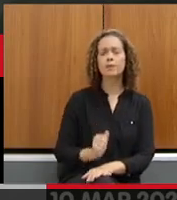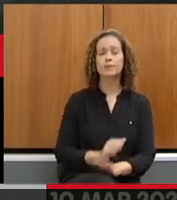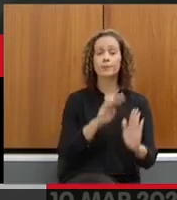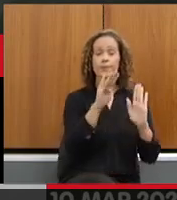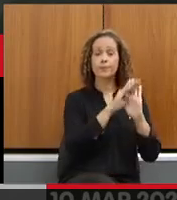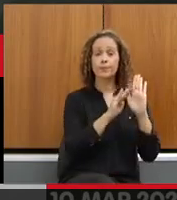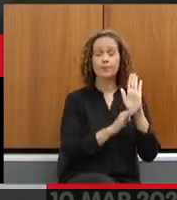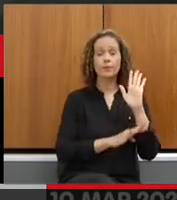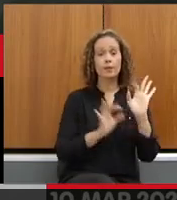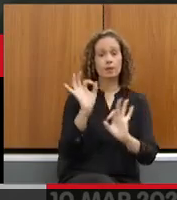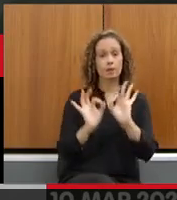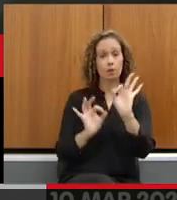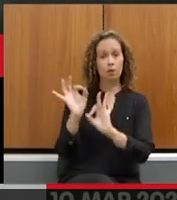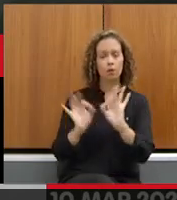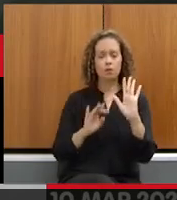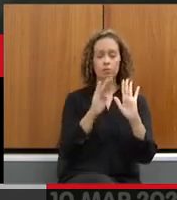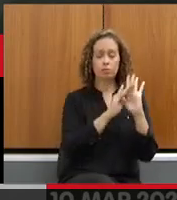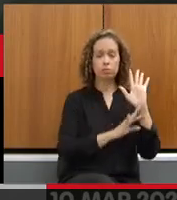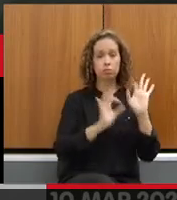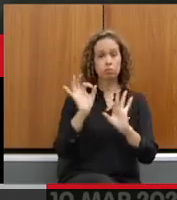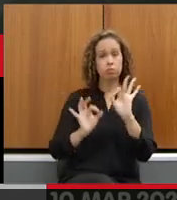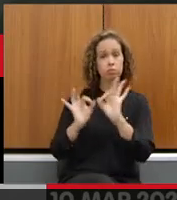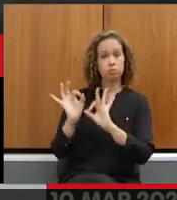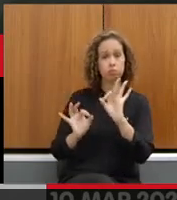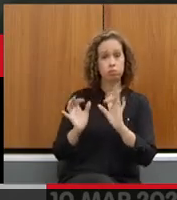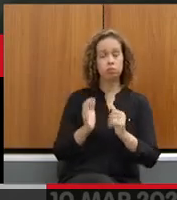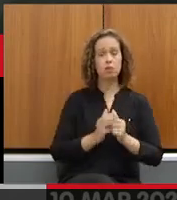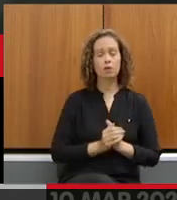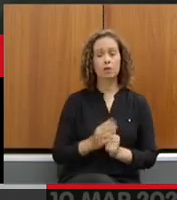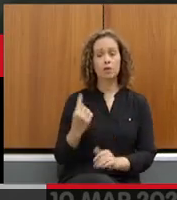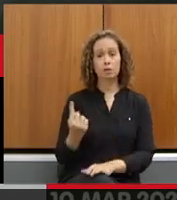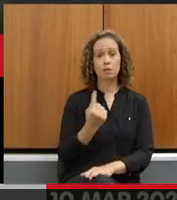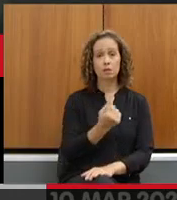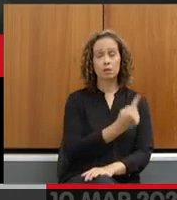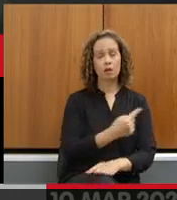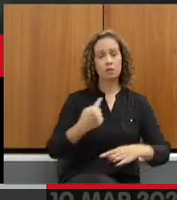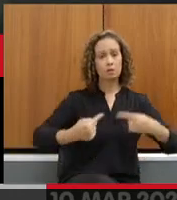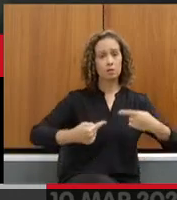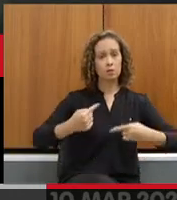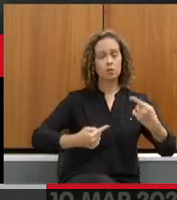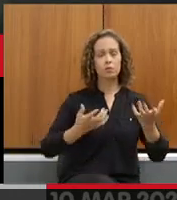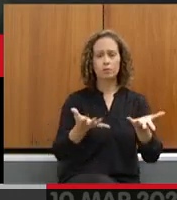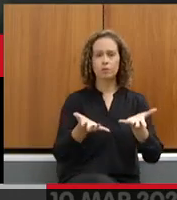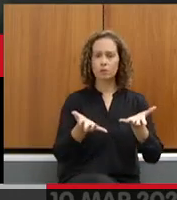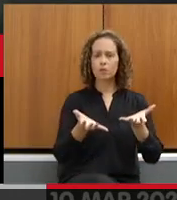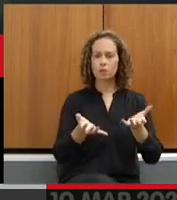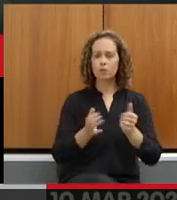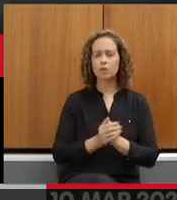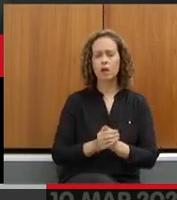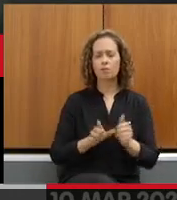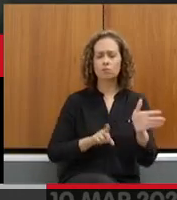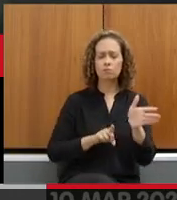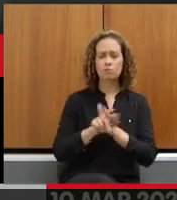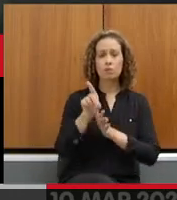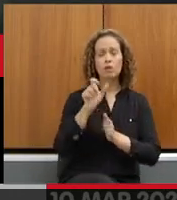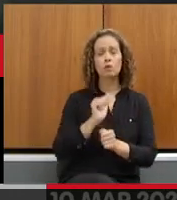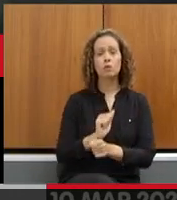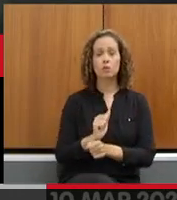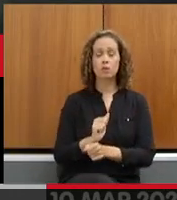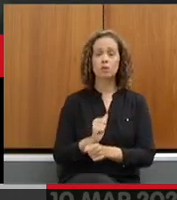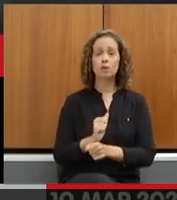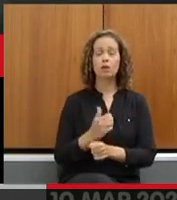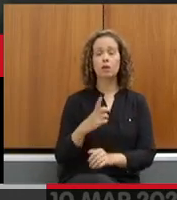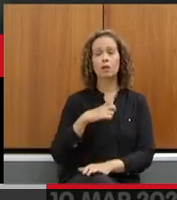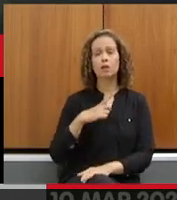ordem questão de ordem no silegis cada parlamentar que quiser fazer o seu a sua pergunta pelo prazo de